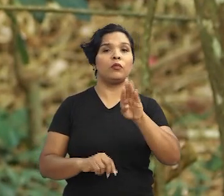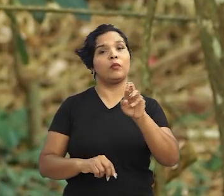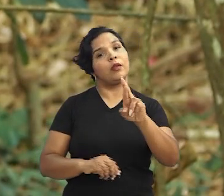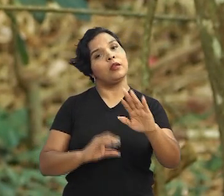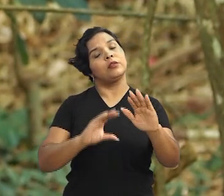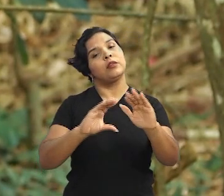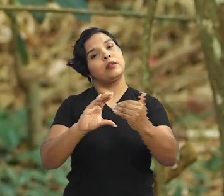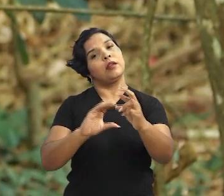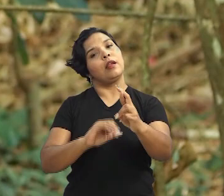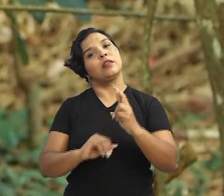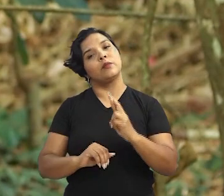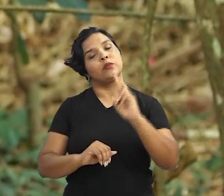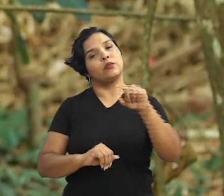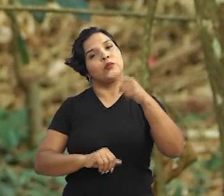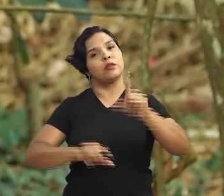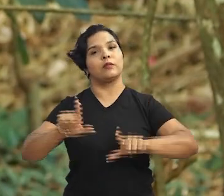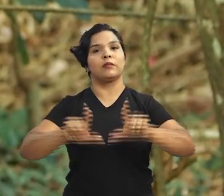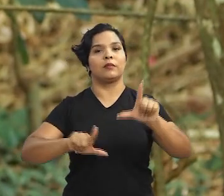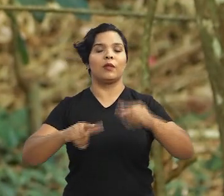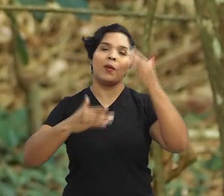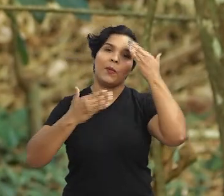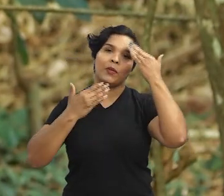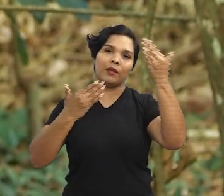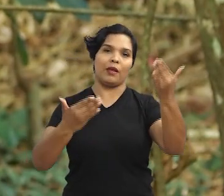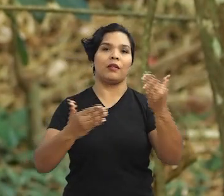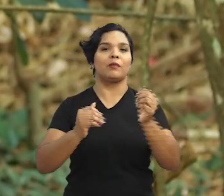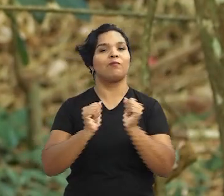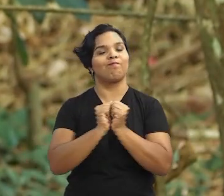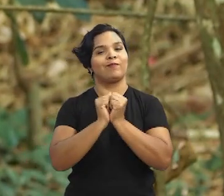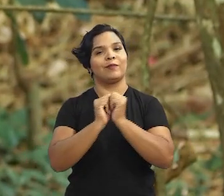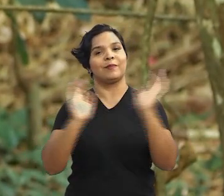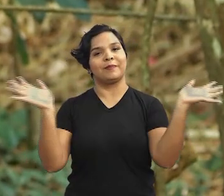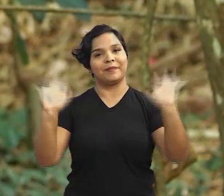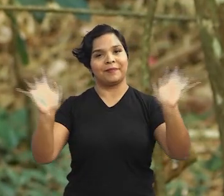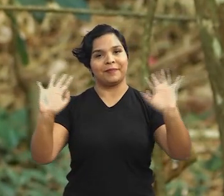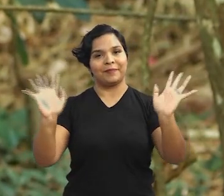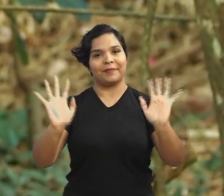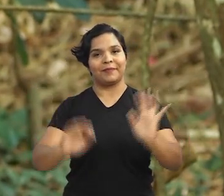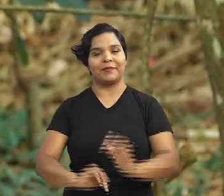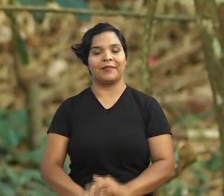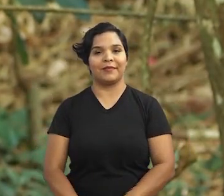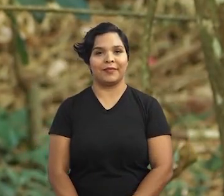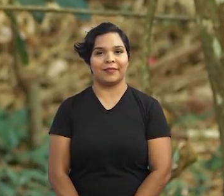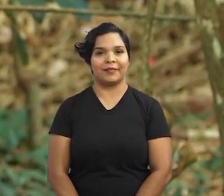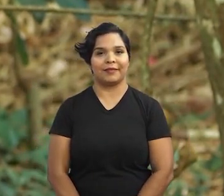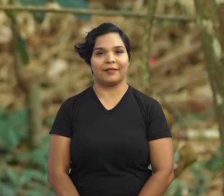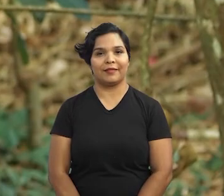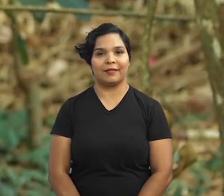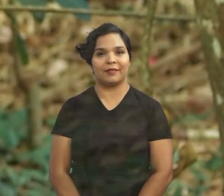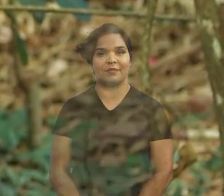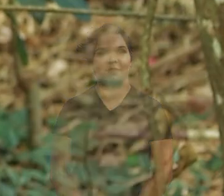universiencia@uesb.edu.br que a gente te responde aqui em um próximo programa. Muito obrigado pela sua companhia e até mais.